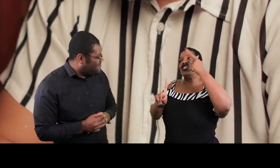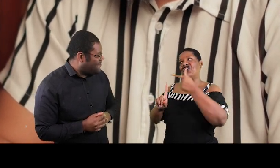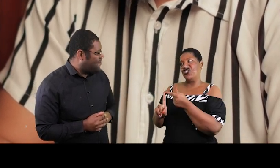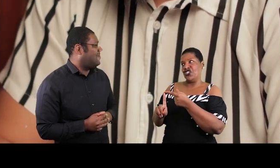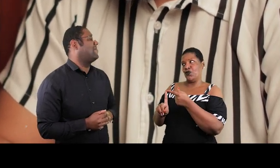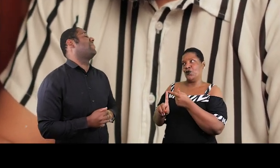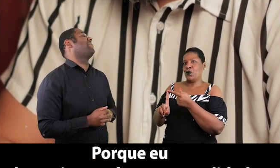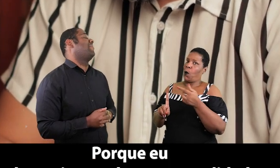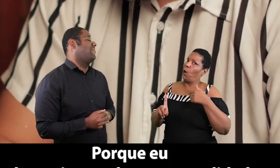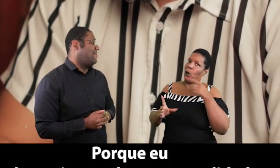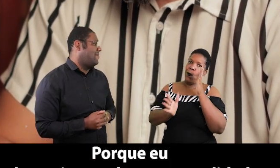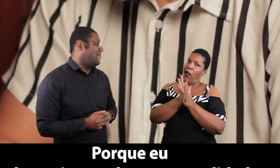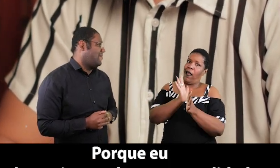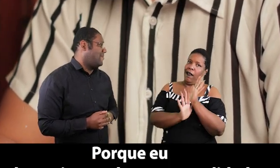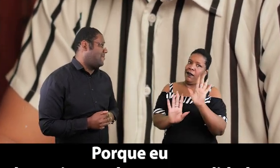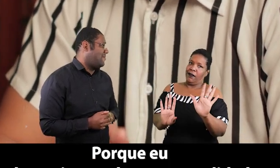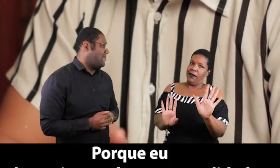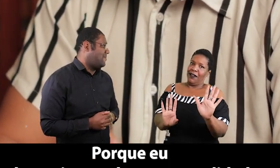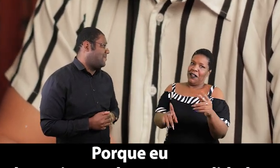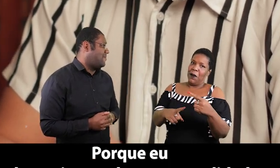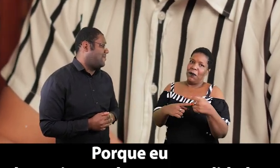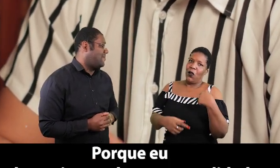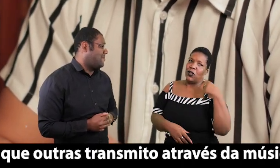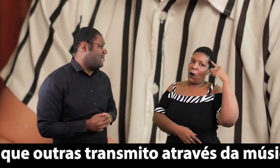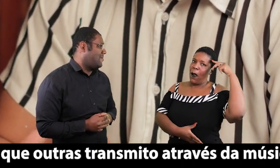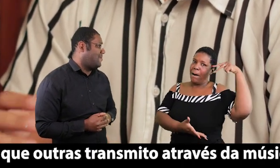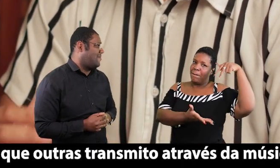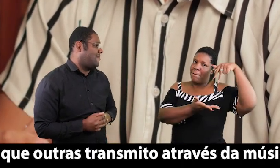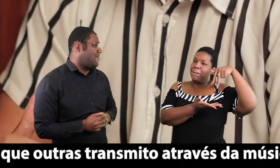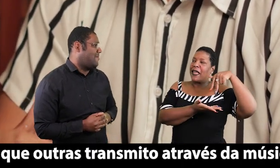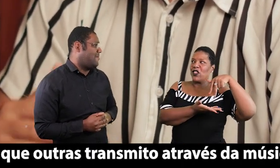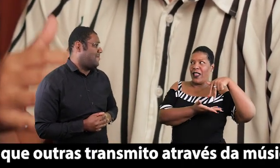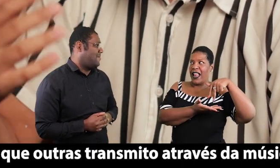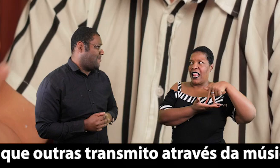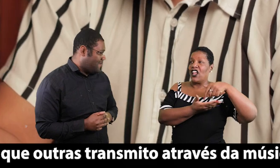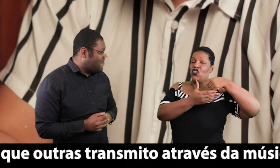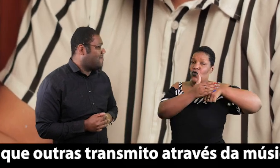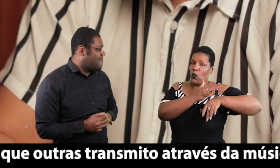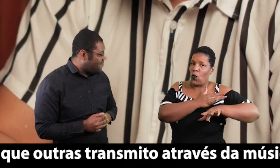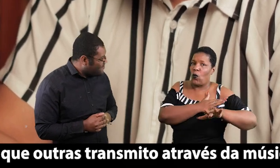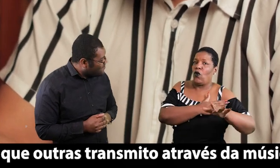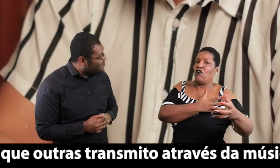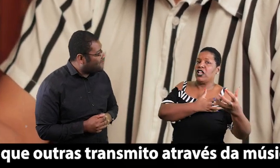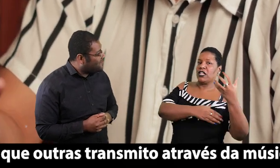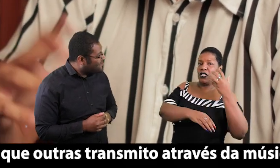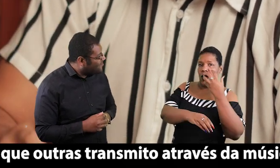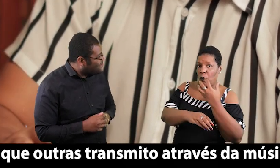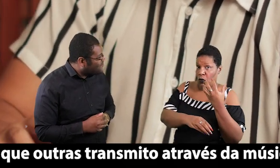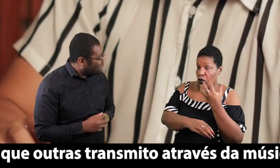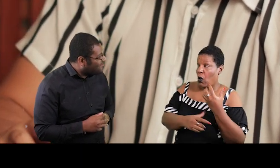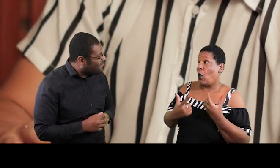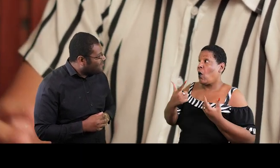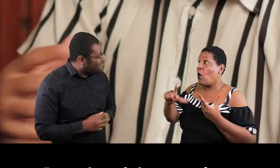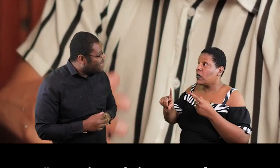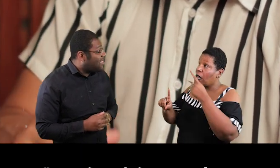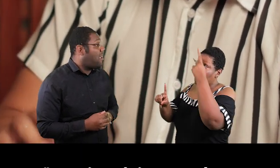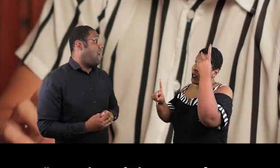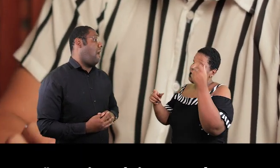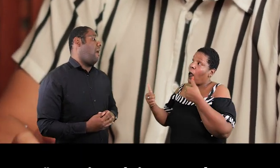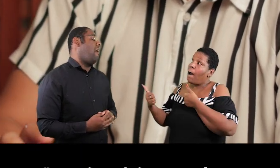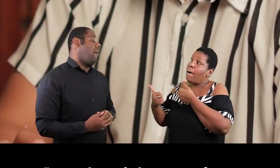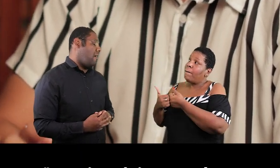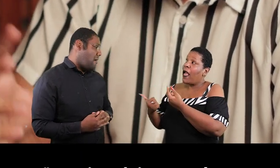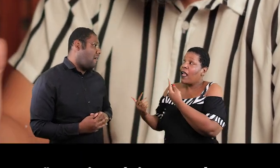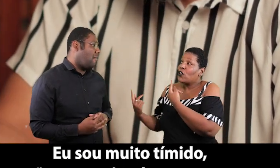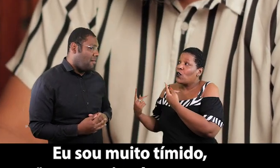ser. Porque eu tenho meio que duas personalidades. Uma que eu transmito através da música e outra que as pessoas que são mais